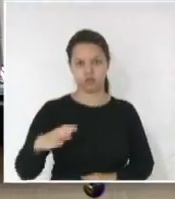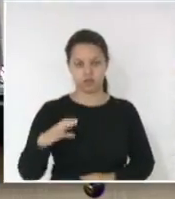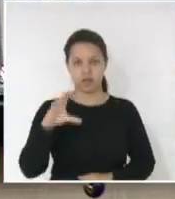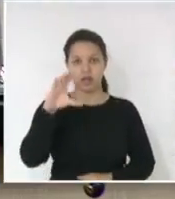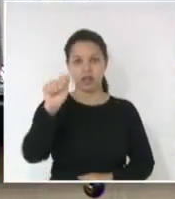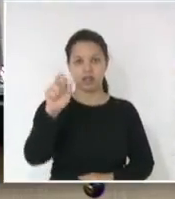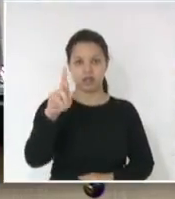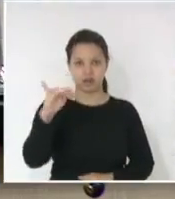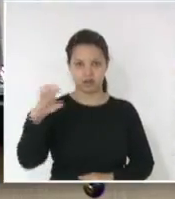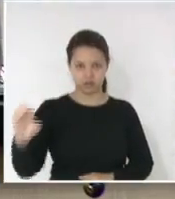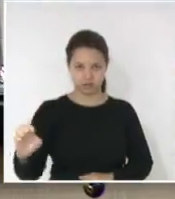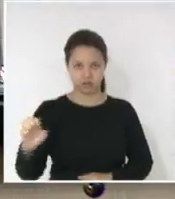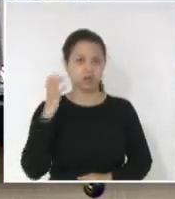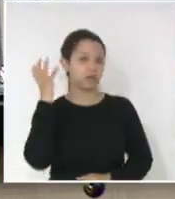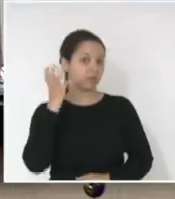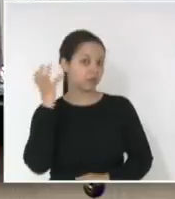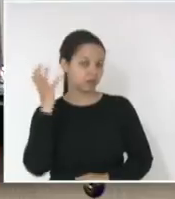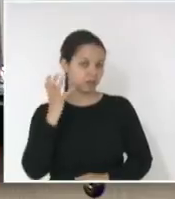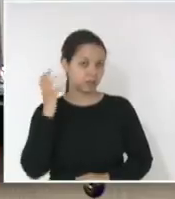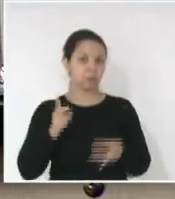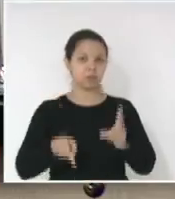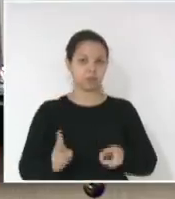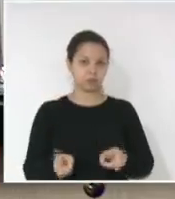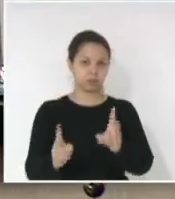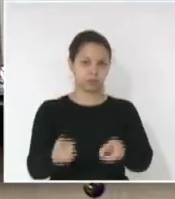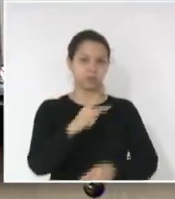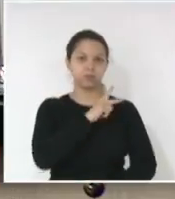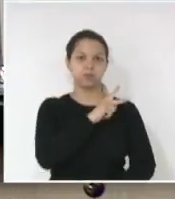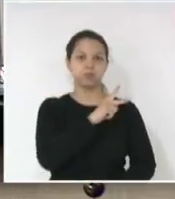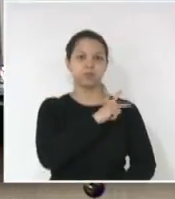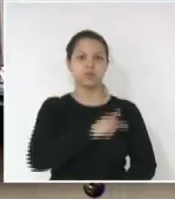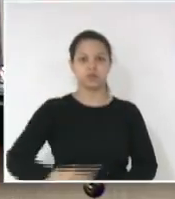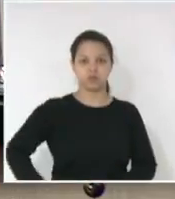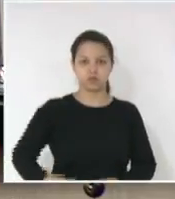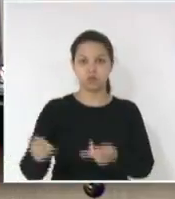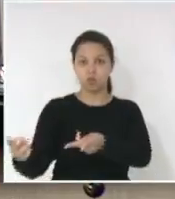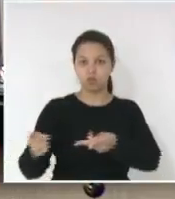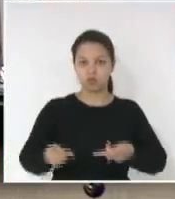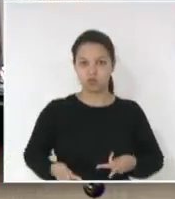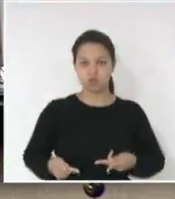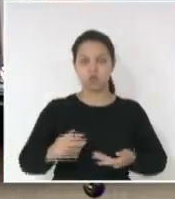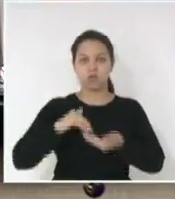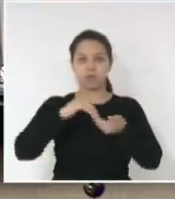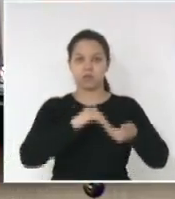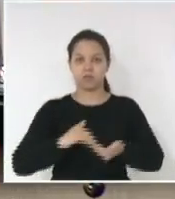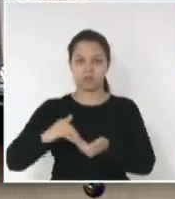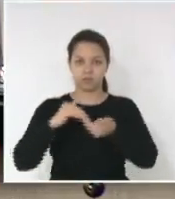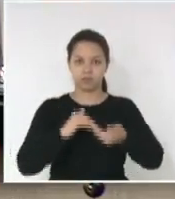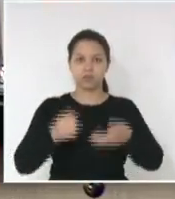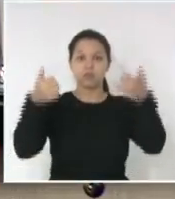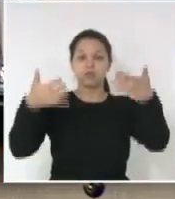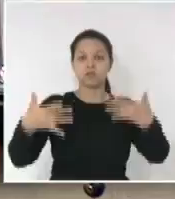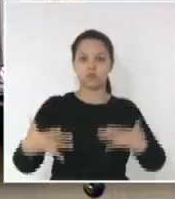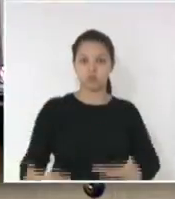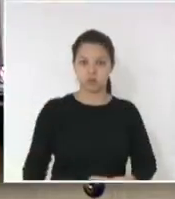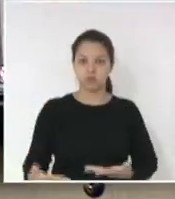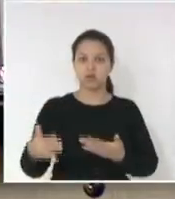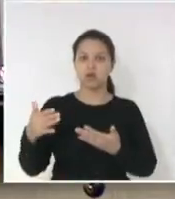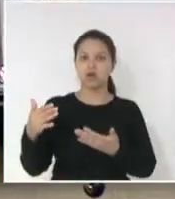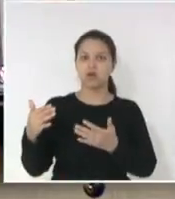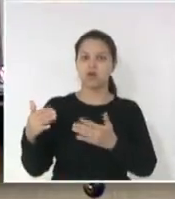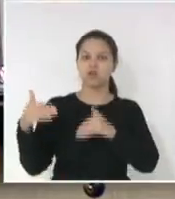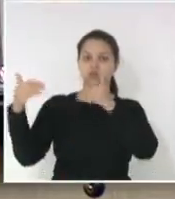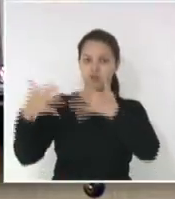senhora deputada Ana Paula Lima. Prosseguindo, o senhor presidente convidou o mestre de cerimônias para discorrer sobre os homenageados da